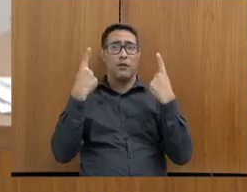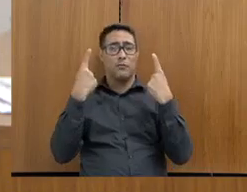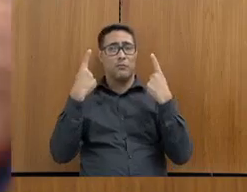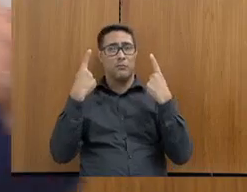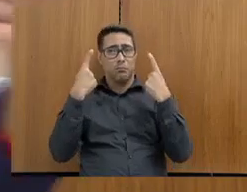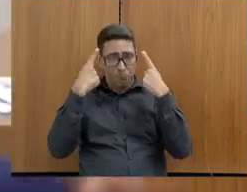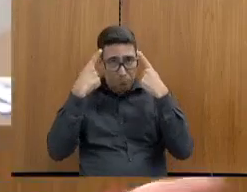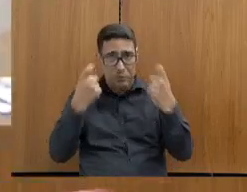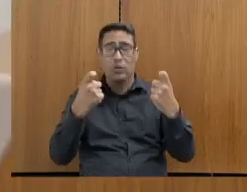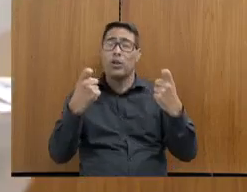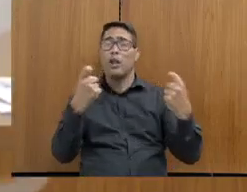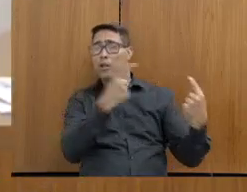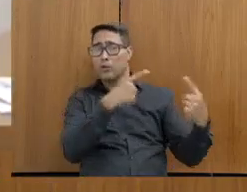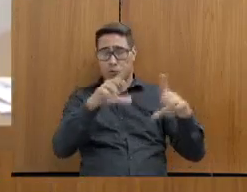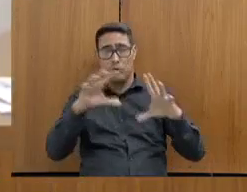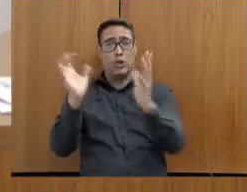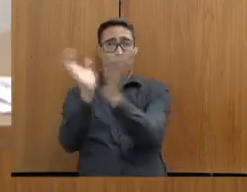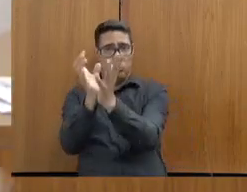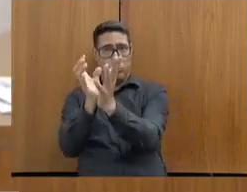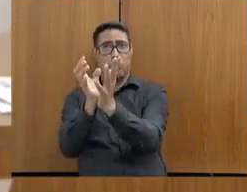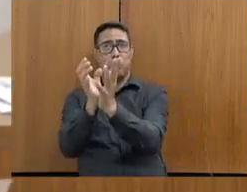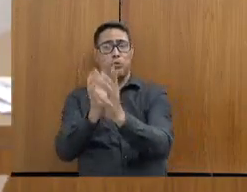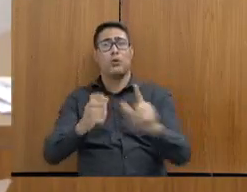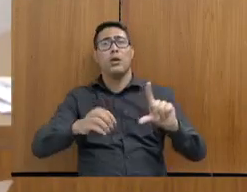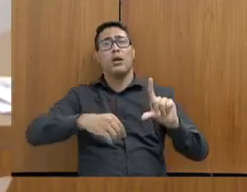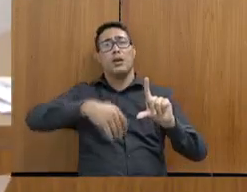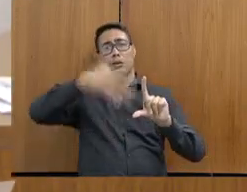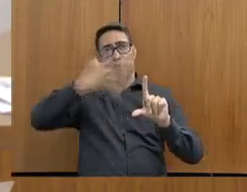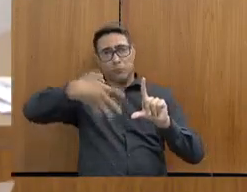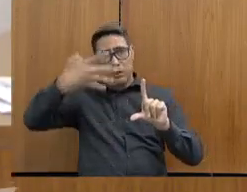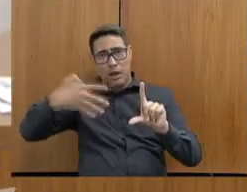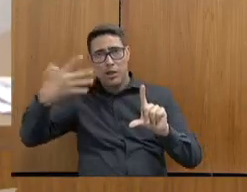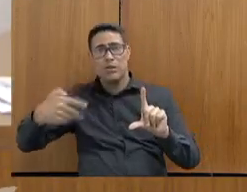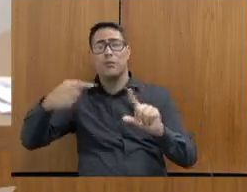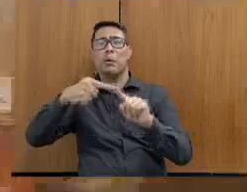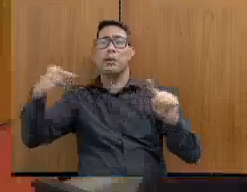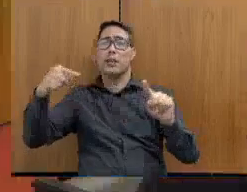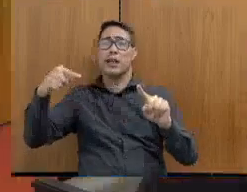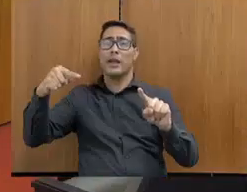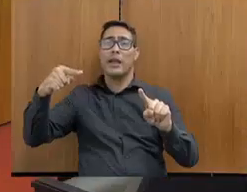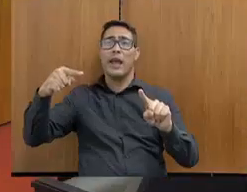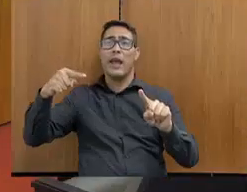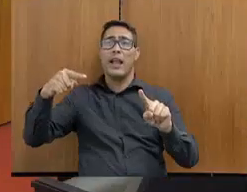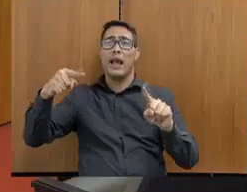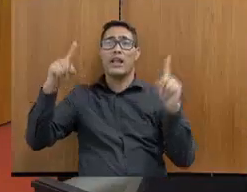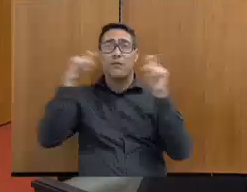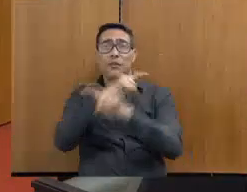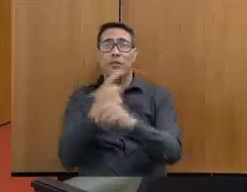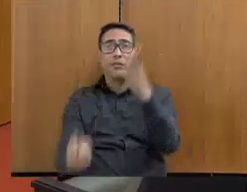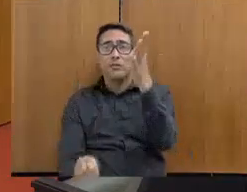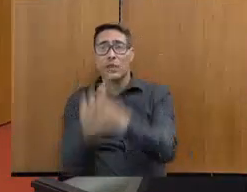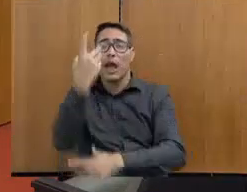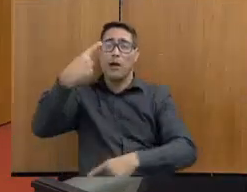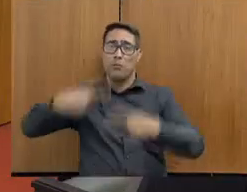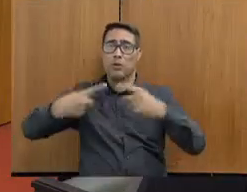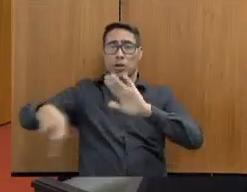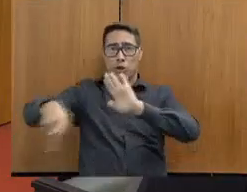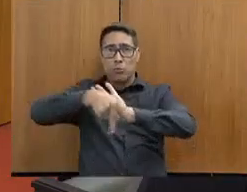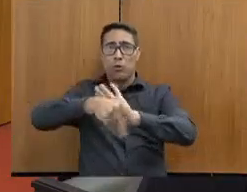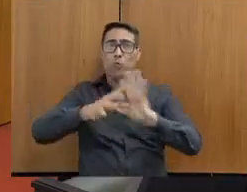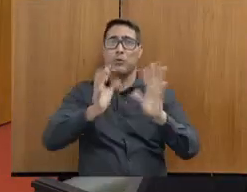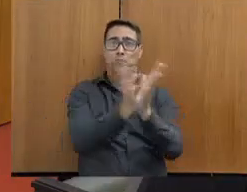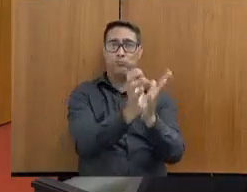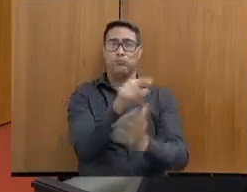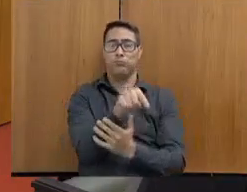quando é invisibilizada ela impossibilita a criação de políticas públicas específicas e uma das coisas que me preocupou nos dados